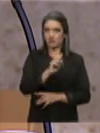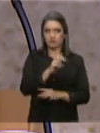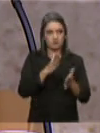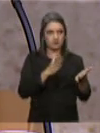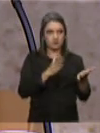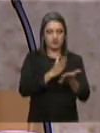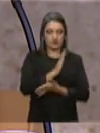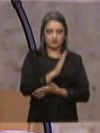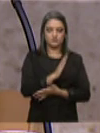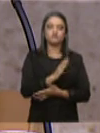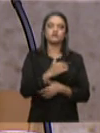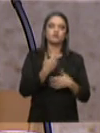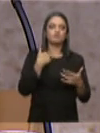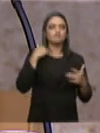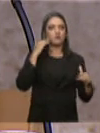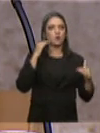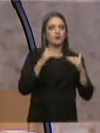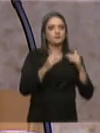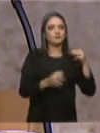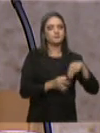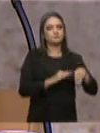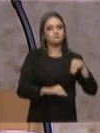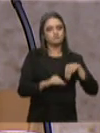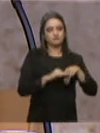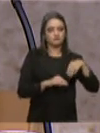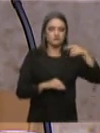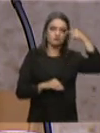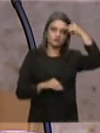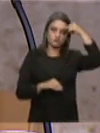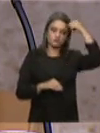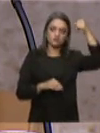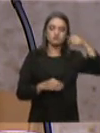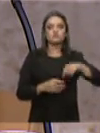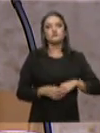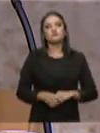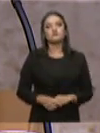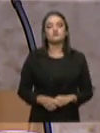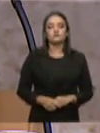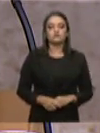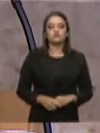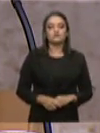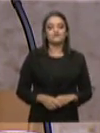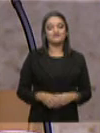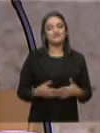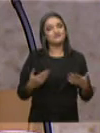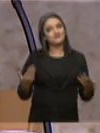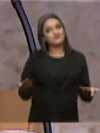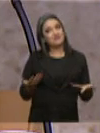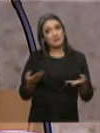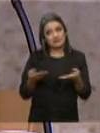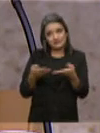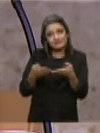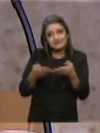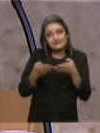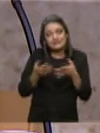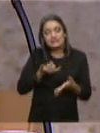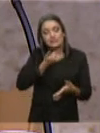955.227, acompanhando o ministro Luiz Roberto Barroso, pedindo toda a vênia ao ministro